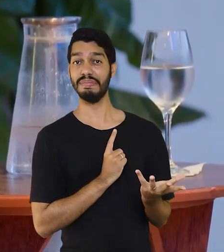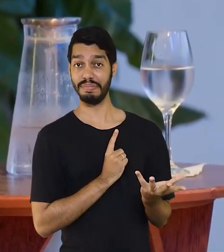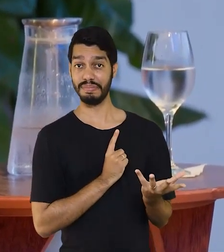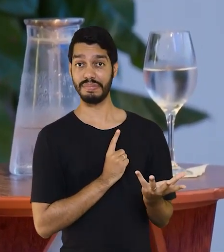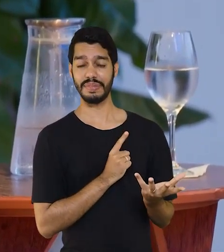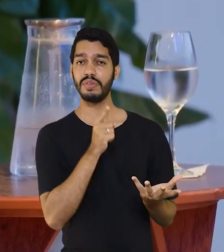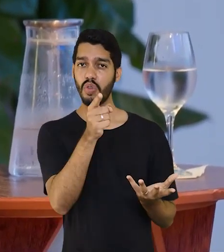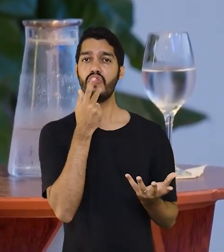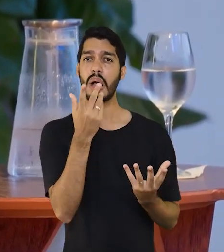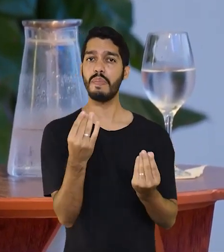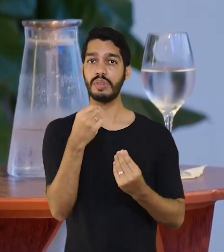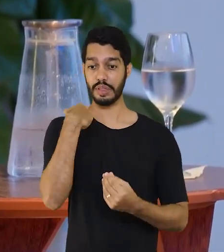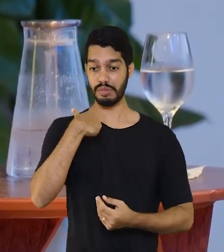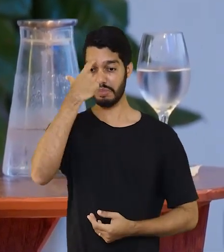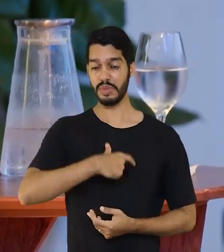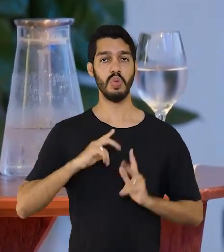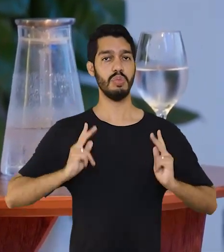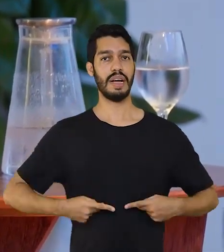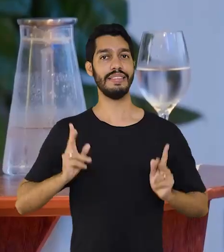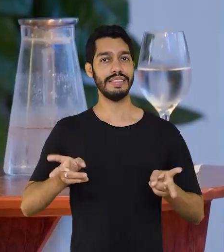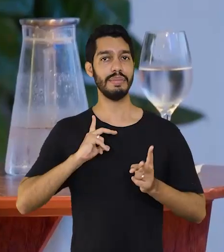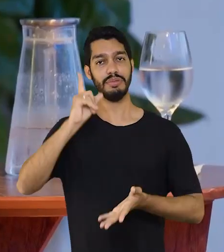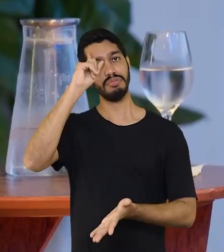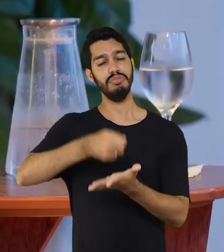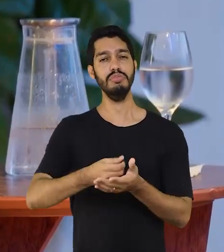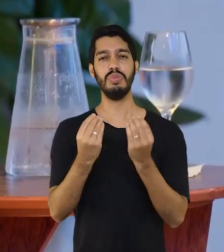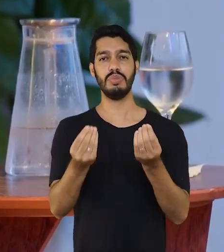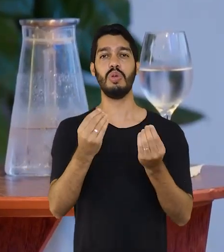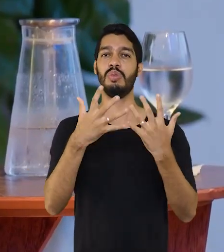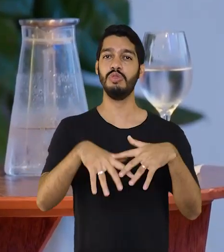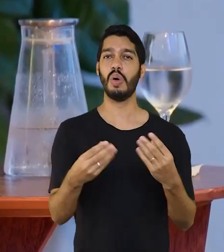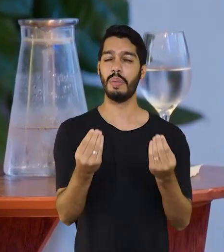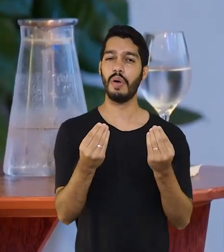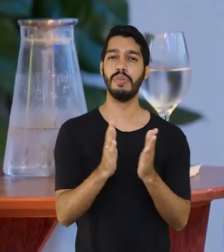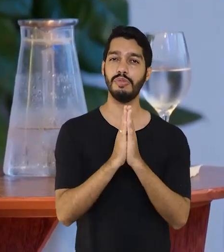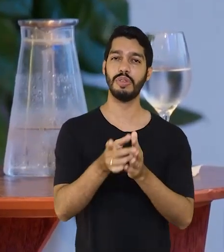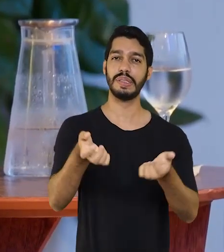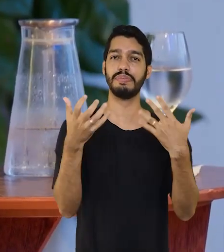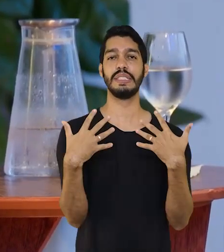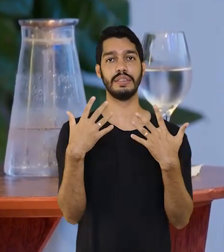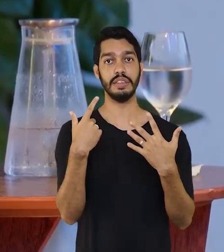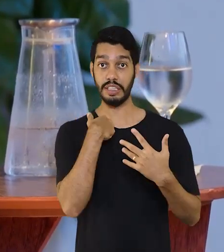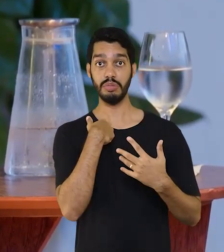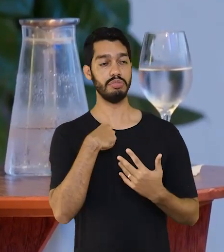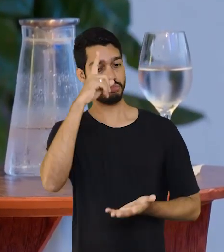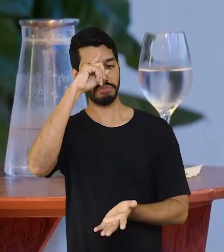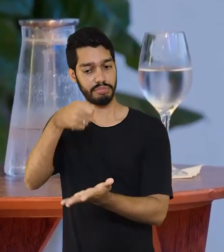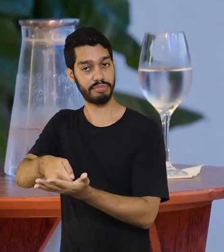da gente, parece que é uma coisa que vem da análise. E você fala muito de que a decisão tem sempre que ser